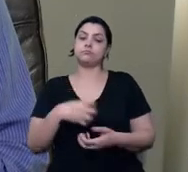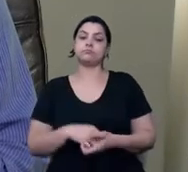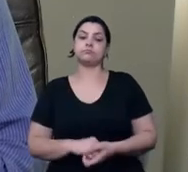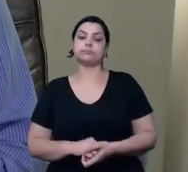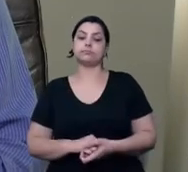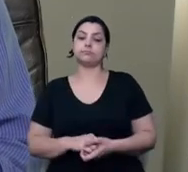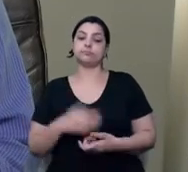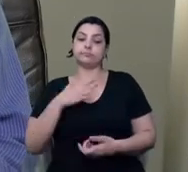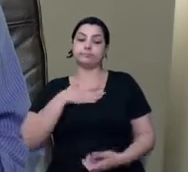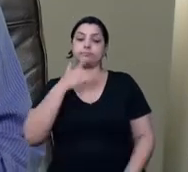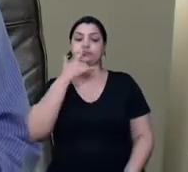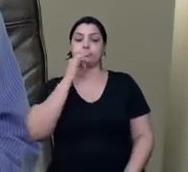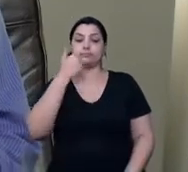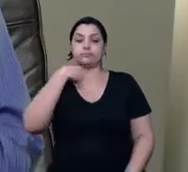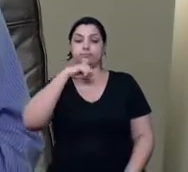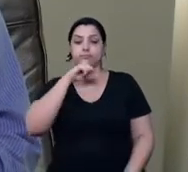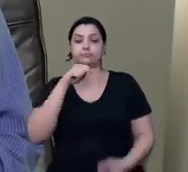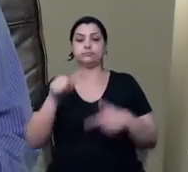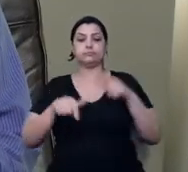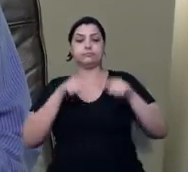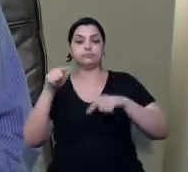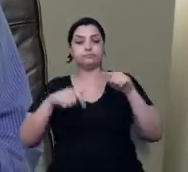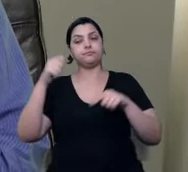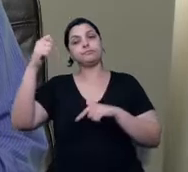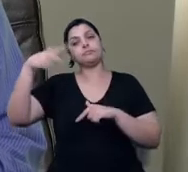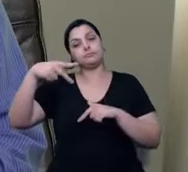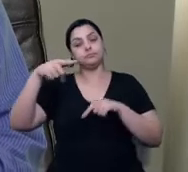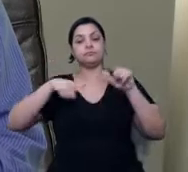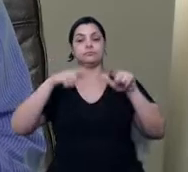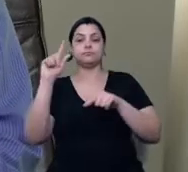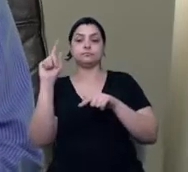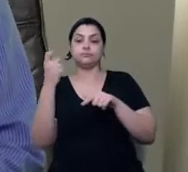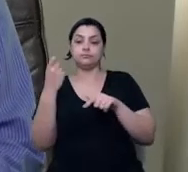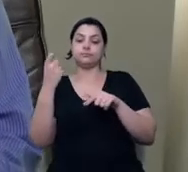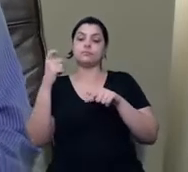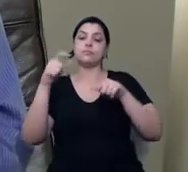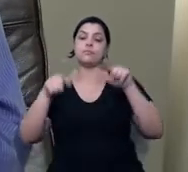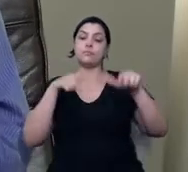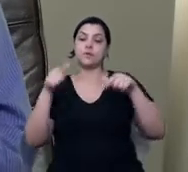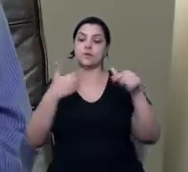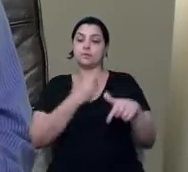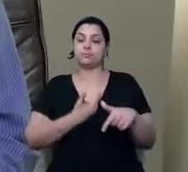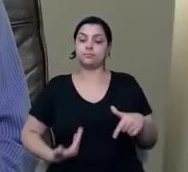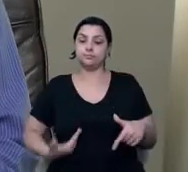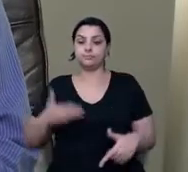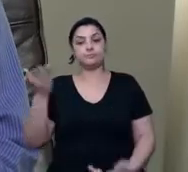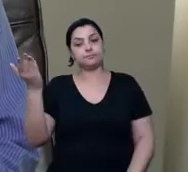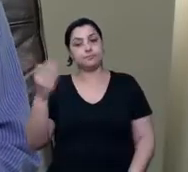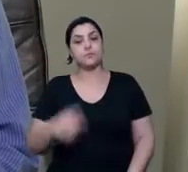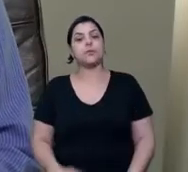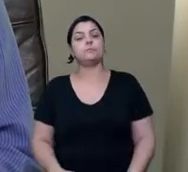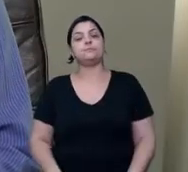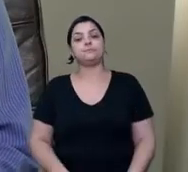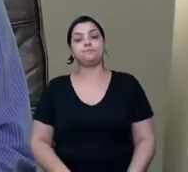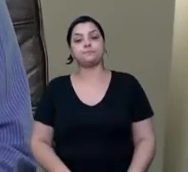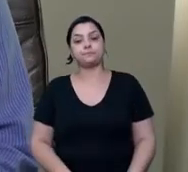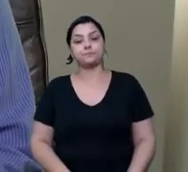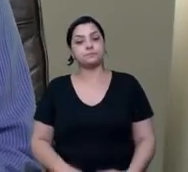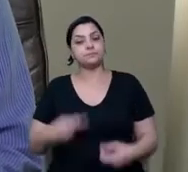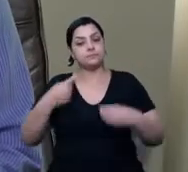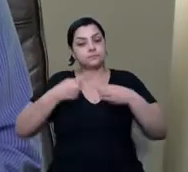pais são servidores públicos, já estão aposentados, mas são servidores públicos e a gente andou por várias cidades da